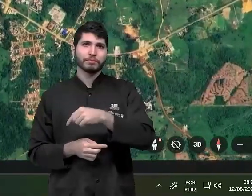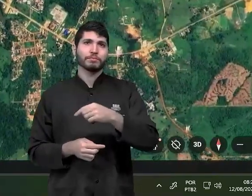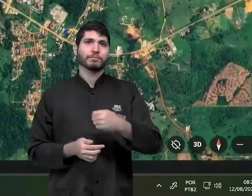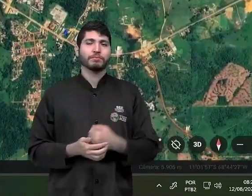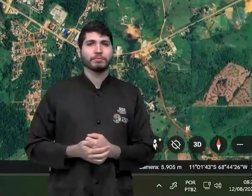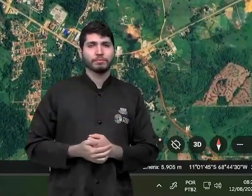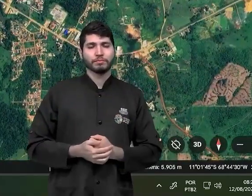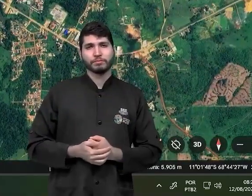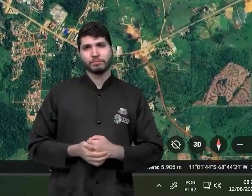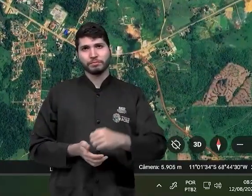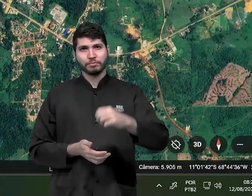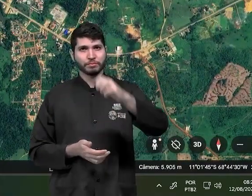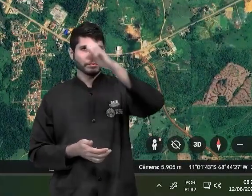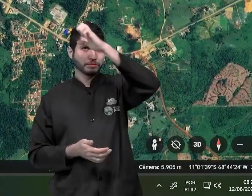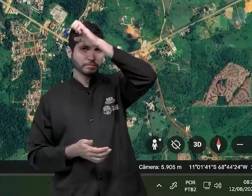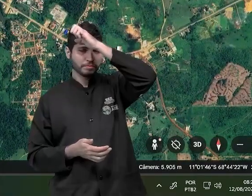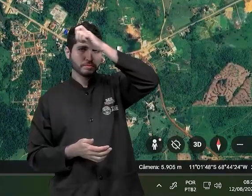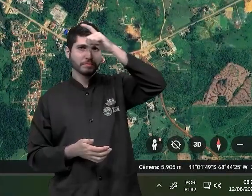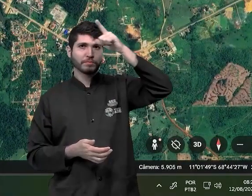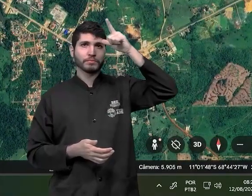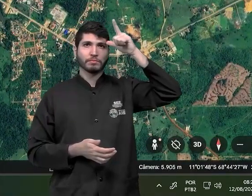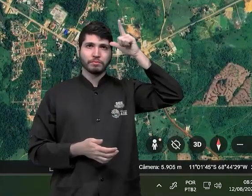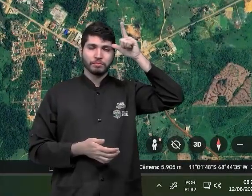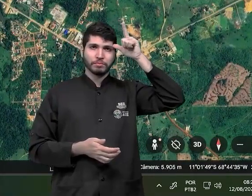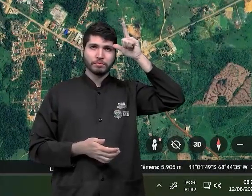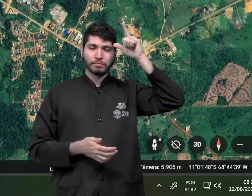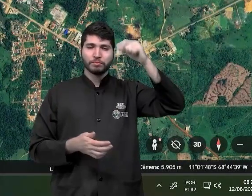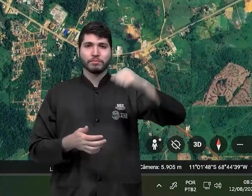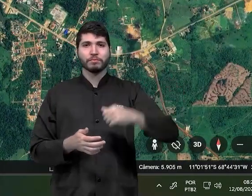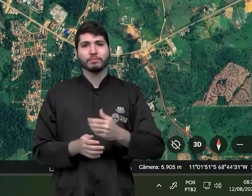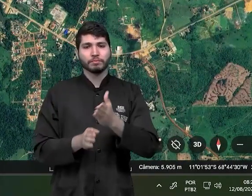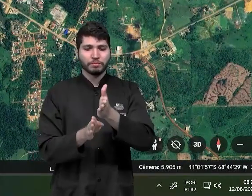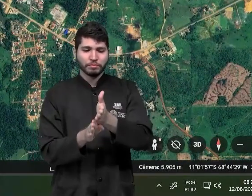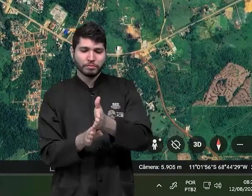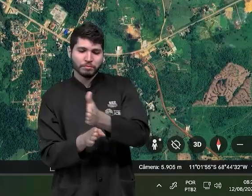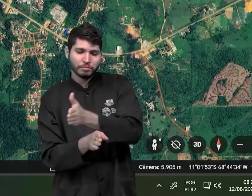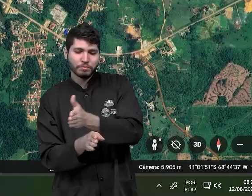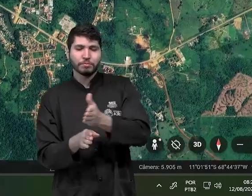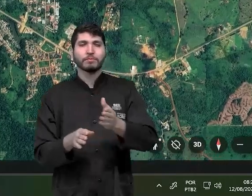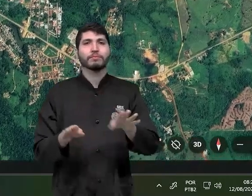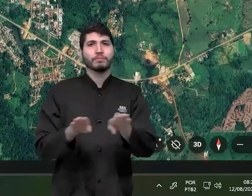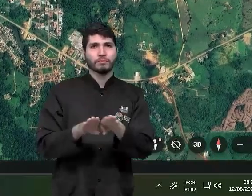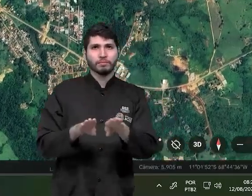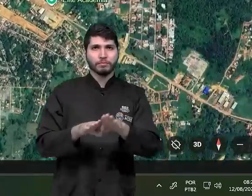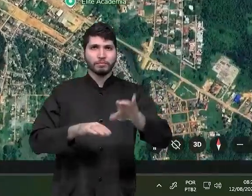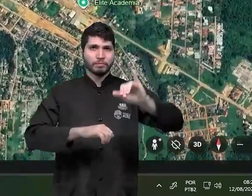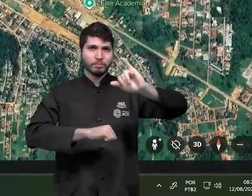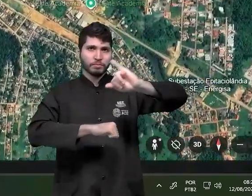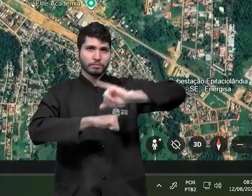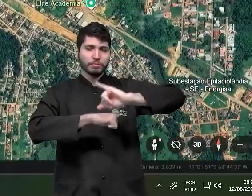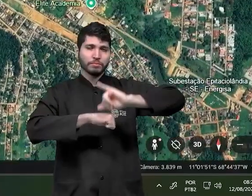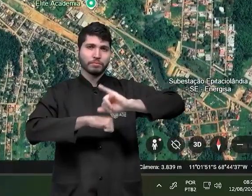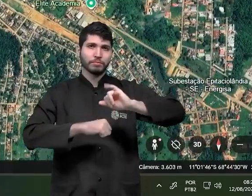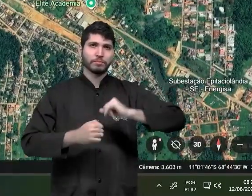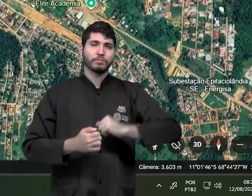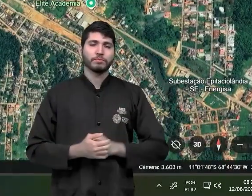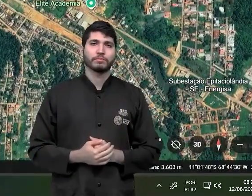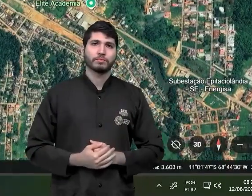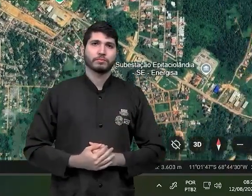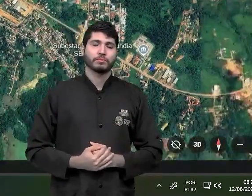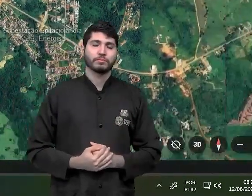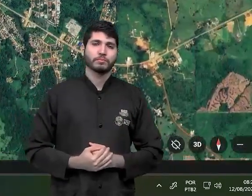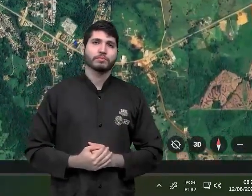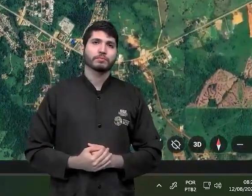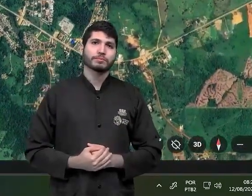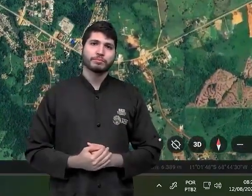Região de Epitassolândia, que também é um município do Acre. Faz fronteira também com a Cobija, tá bom? Tendo em vista aí que é